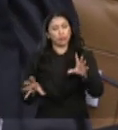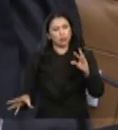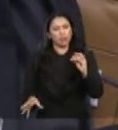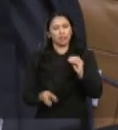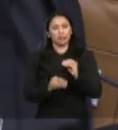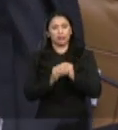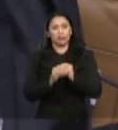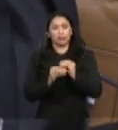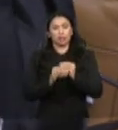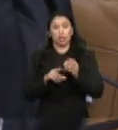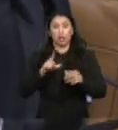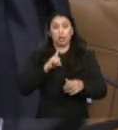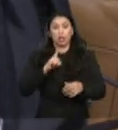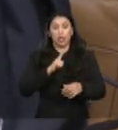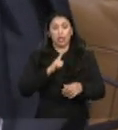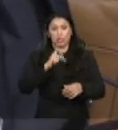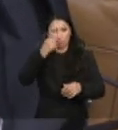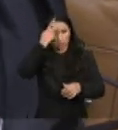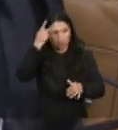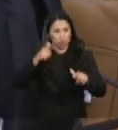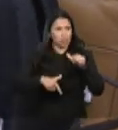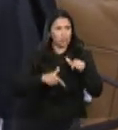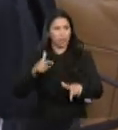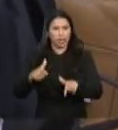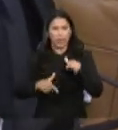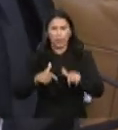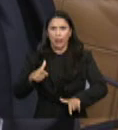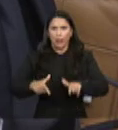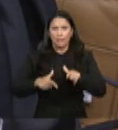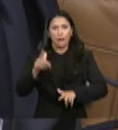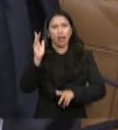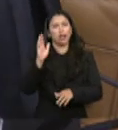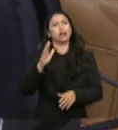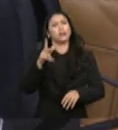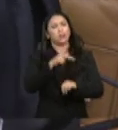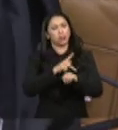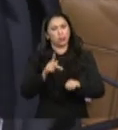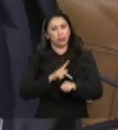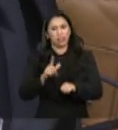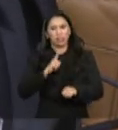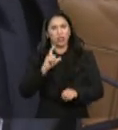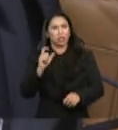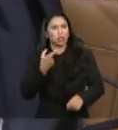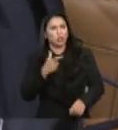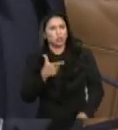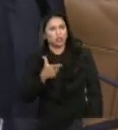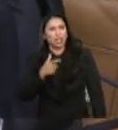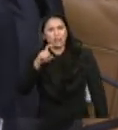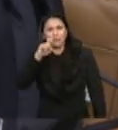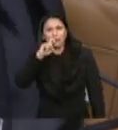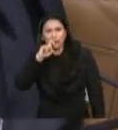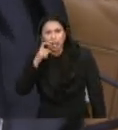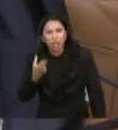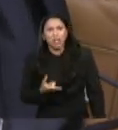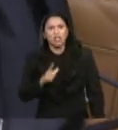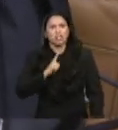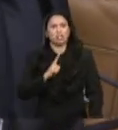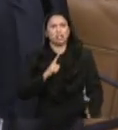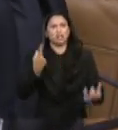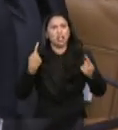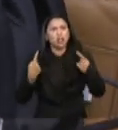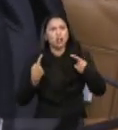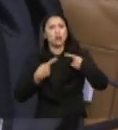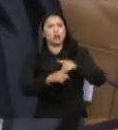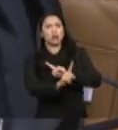a servem são os que não invejam os que não inflamam os que não conspiram os que não se